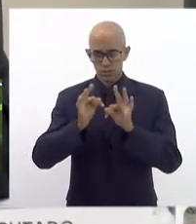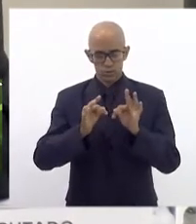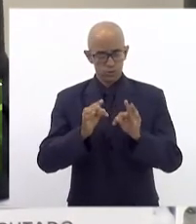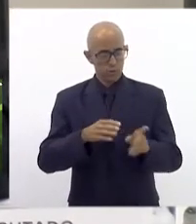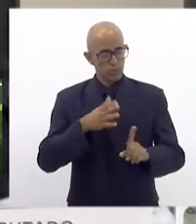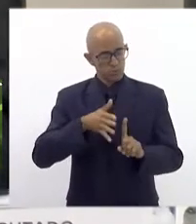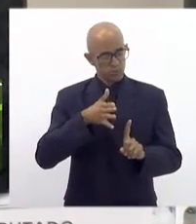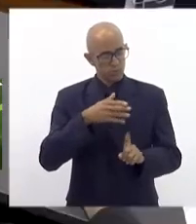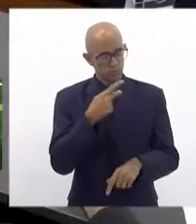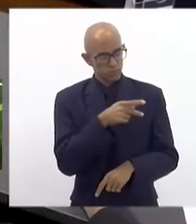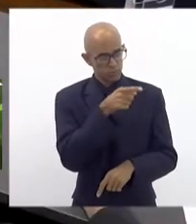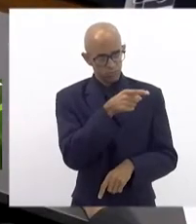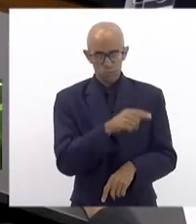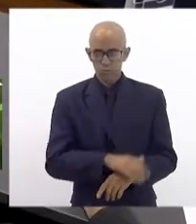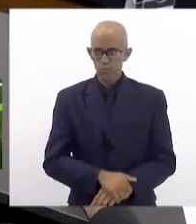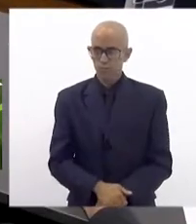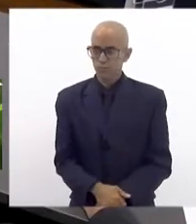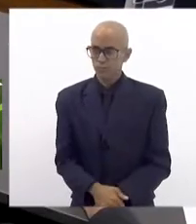você por aqui.